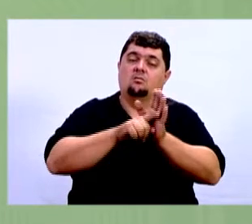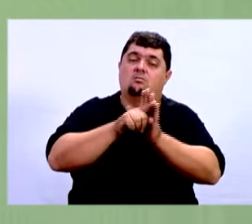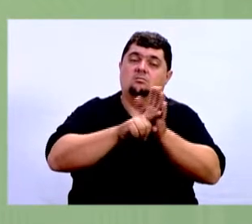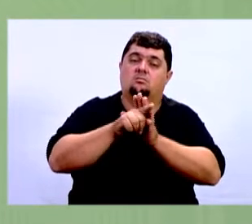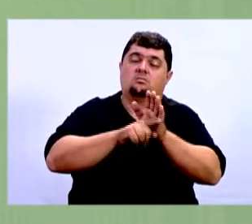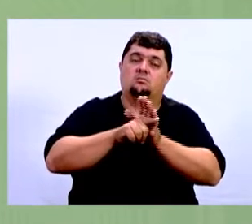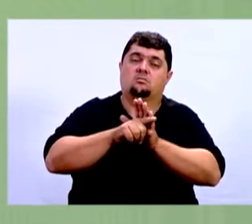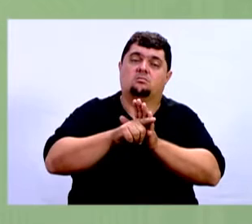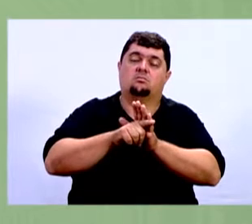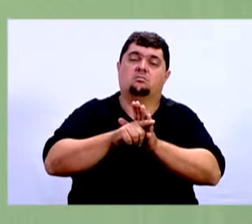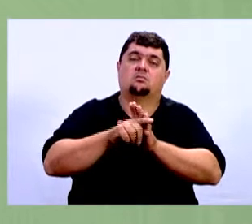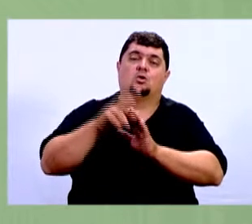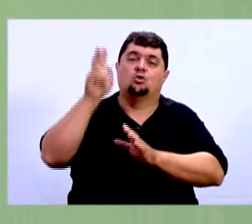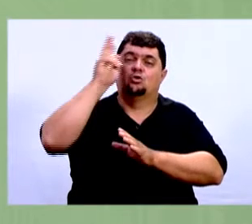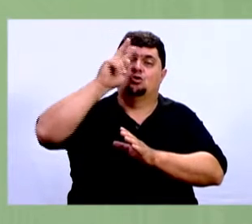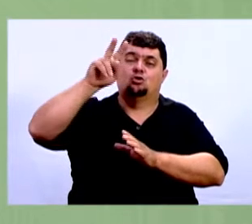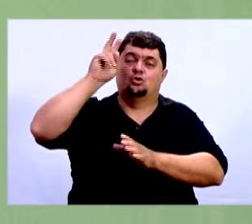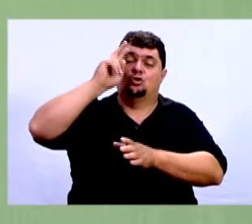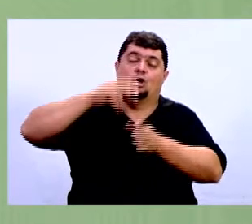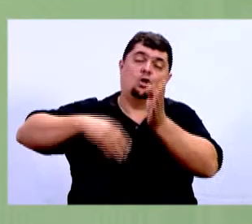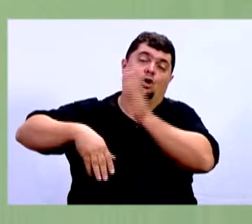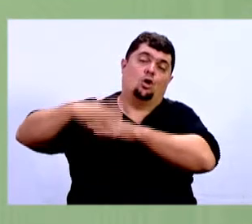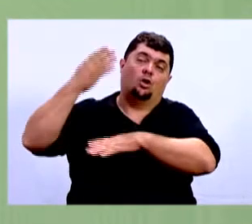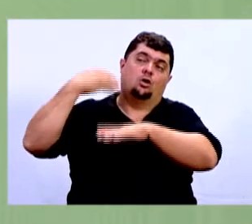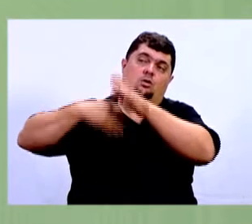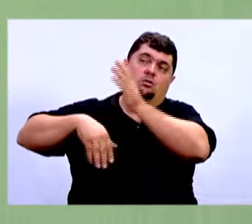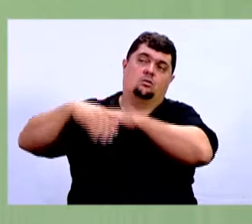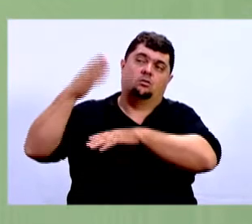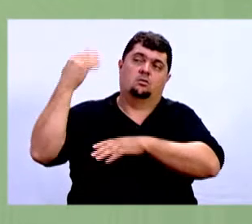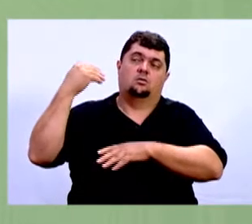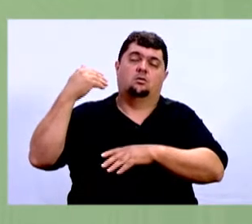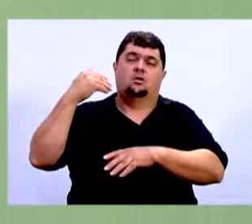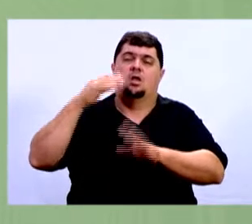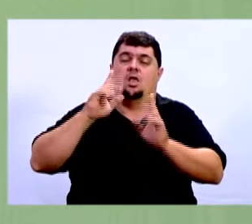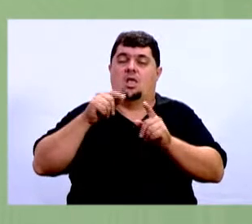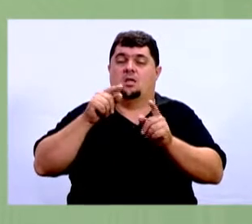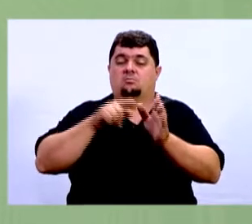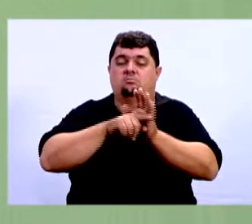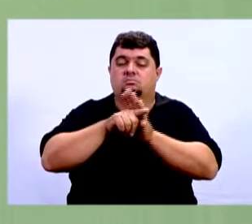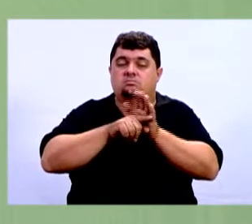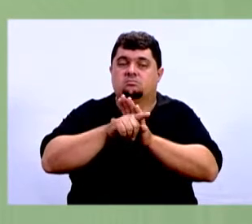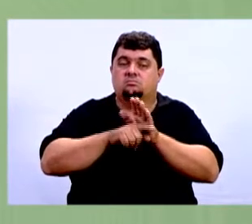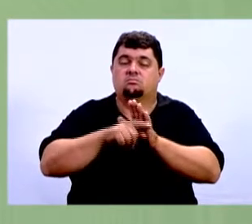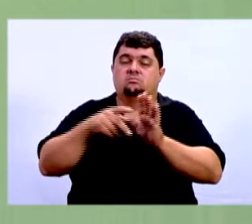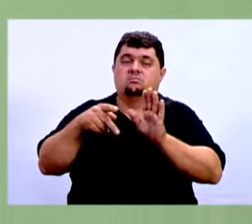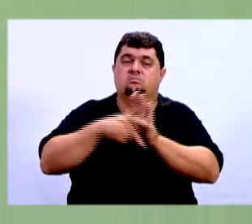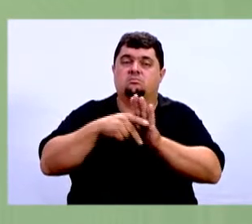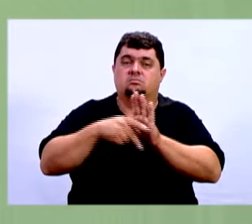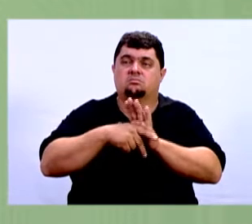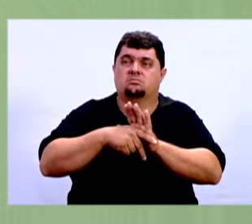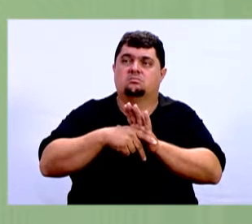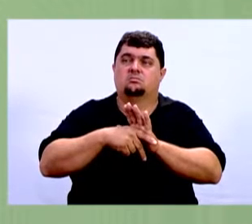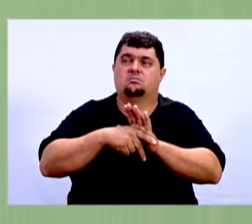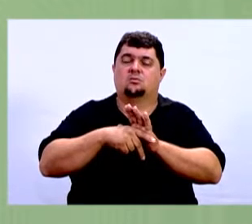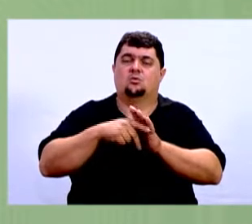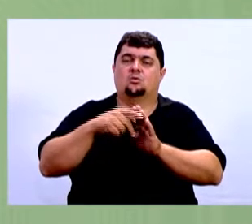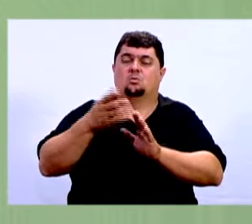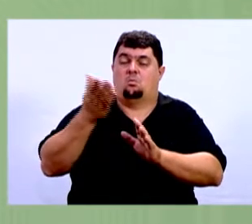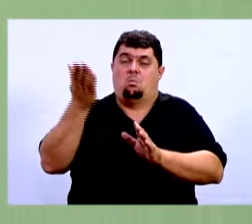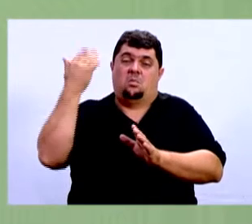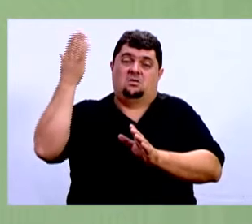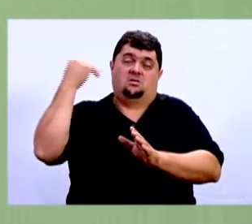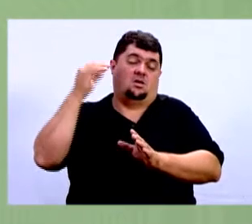Uma classificação ainda é pesquisa histórica. Pesquisa histórica é toda pesquisa que estuda o